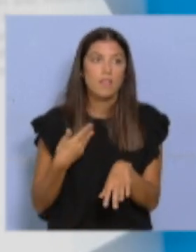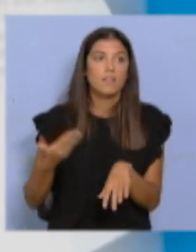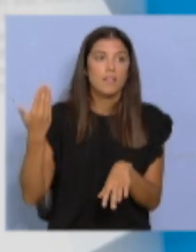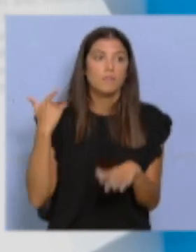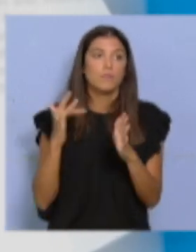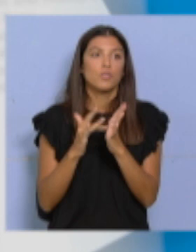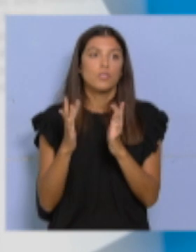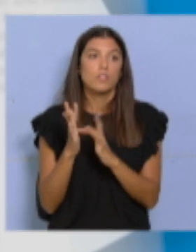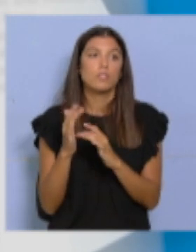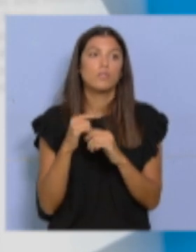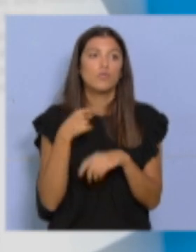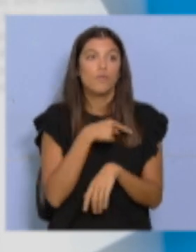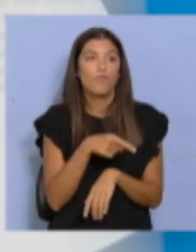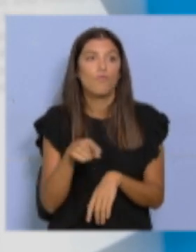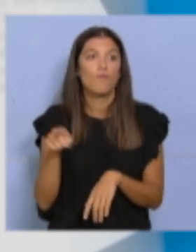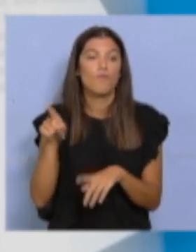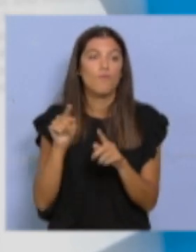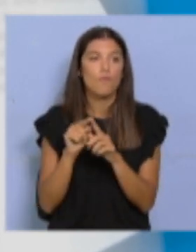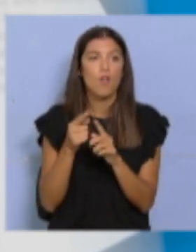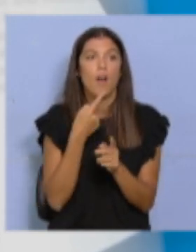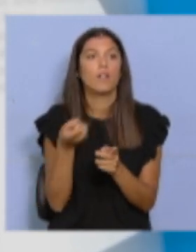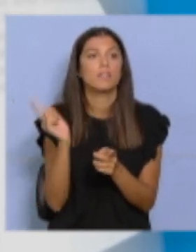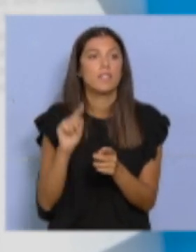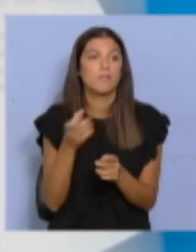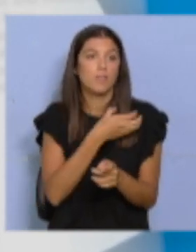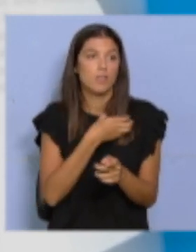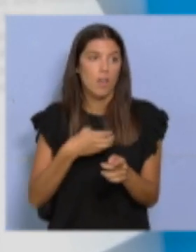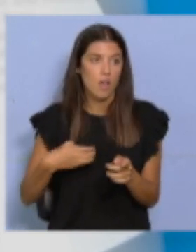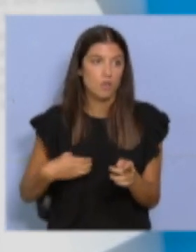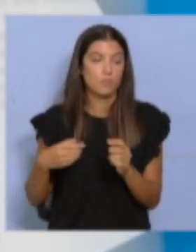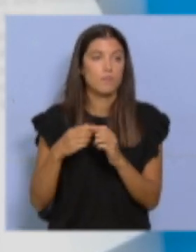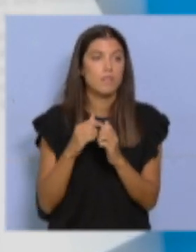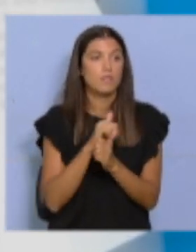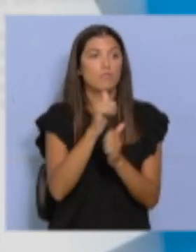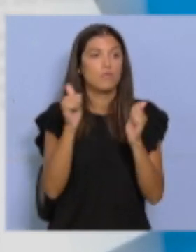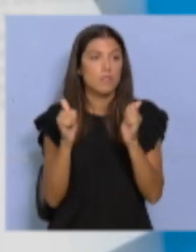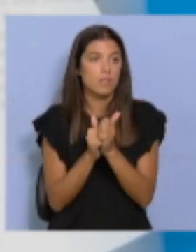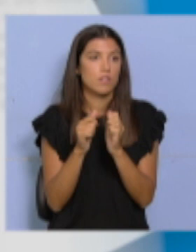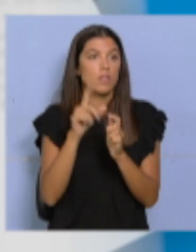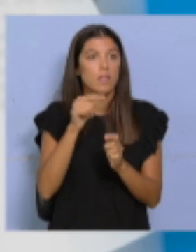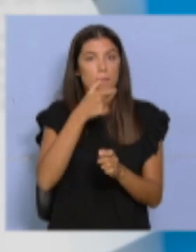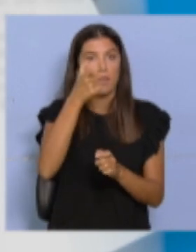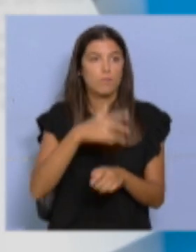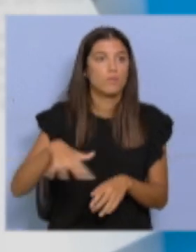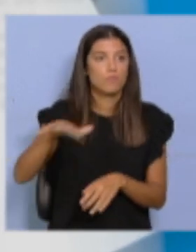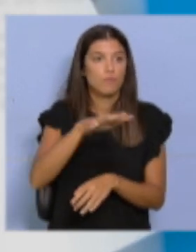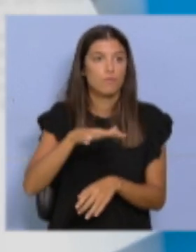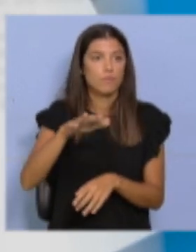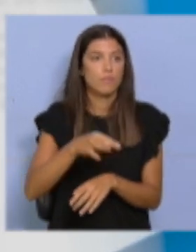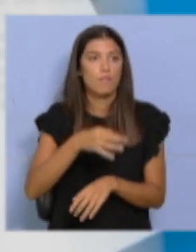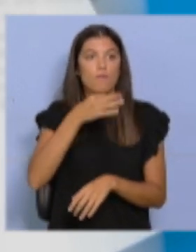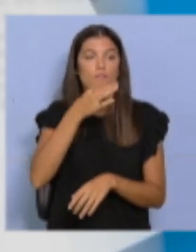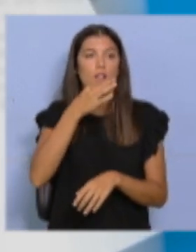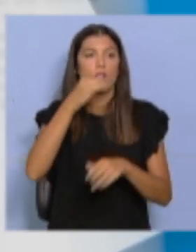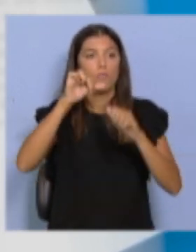Naquele tempo, Jesus dirigiu-se de novo aos príncipes dos sacerdotes e aos anciãos do povo